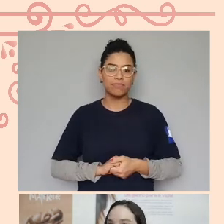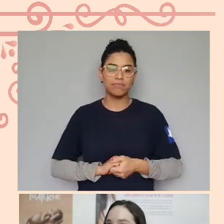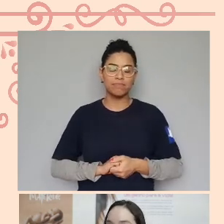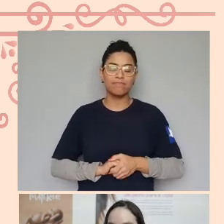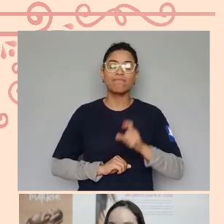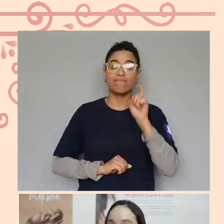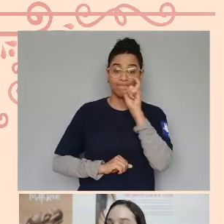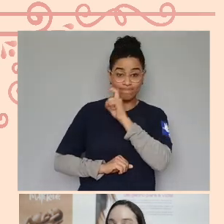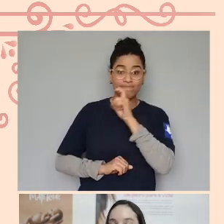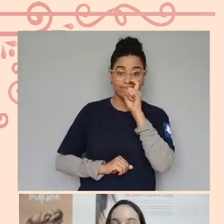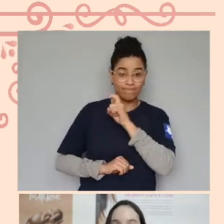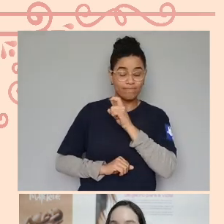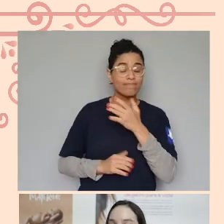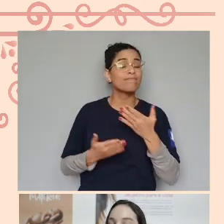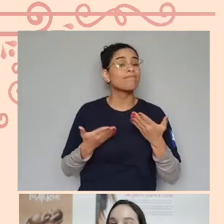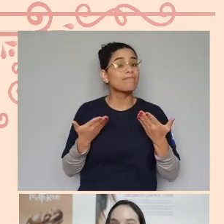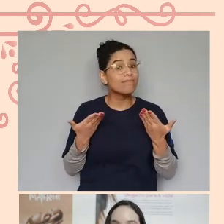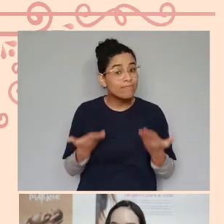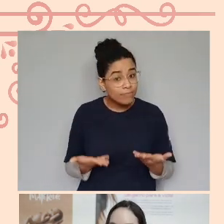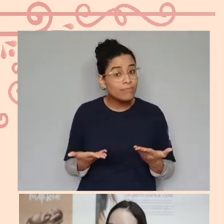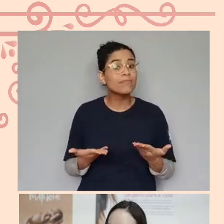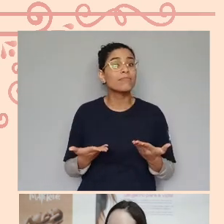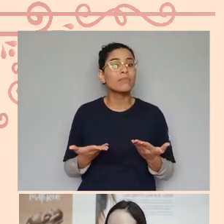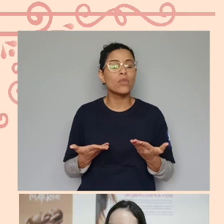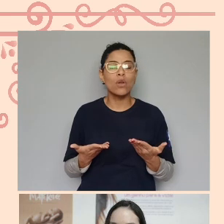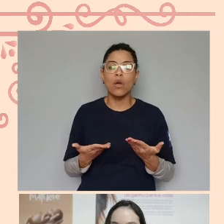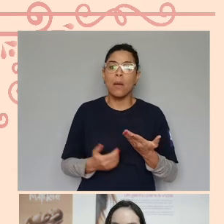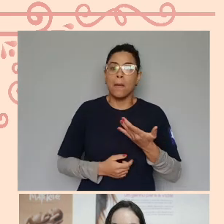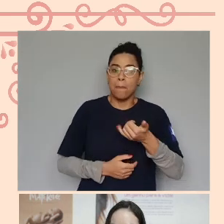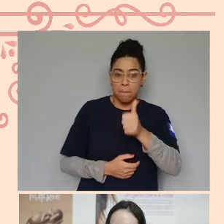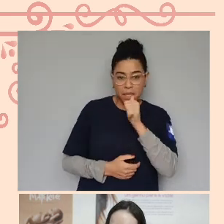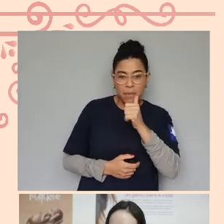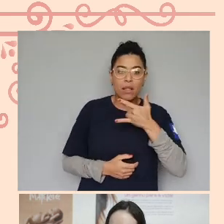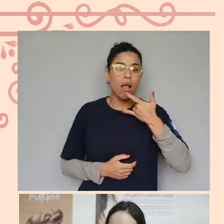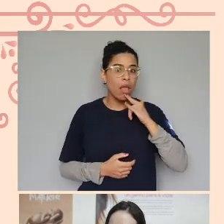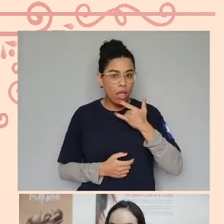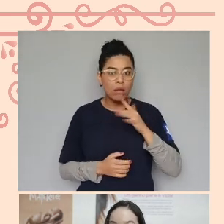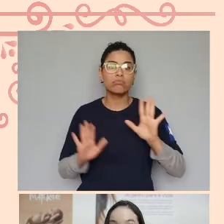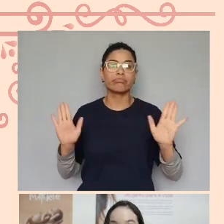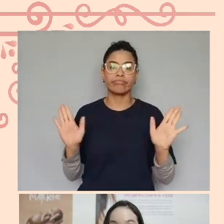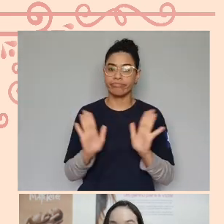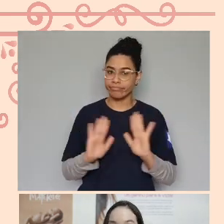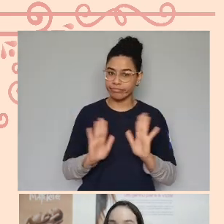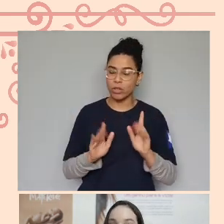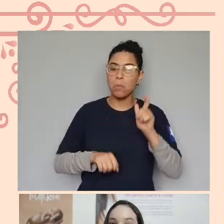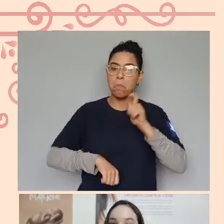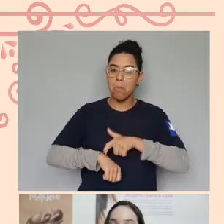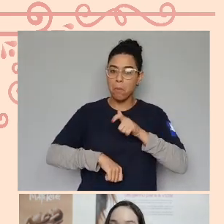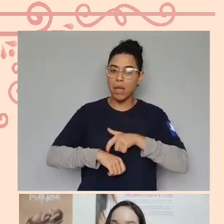Fake? Não é indicado nenhum tipo de bebida alcoólica durante a amamentação, porque